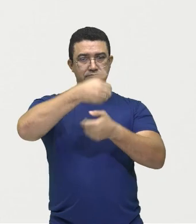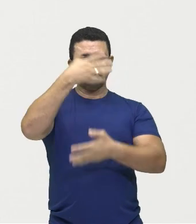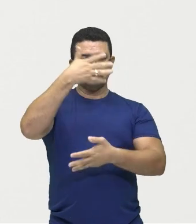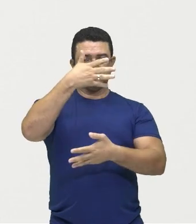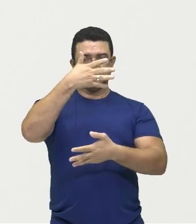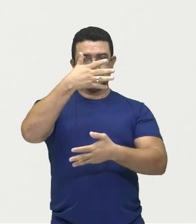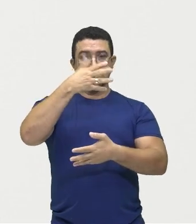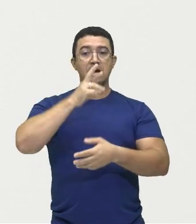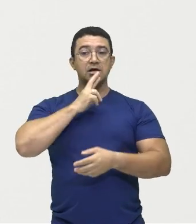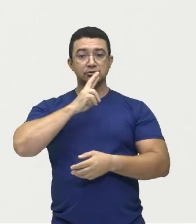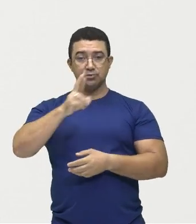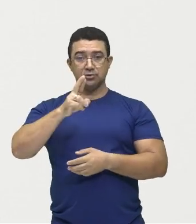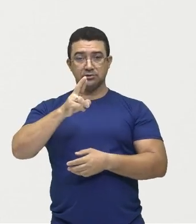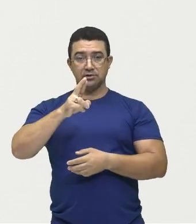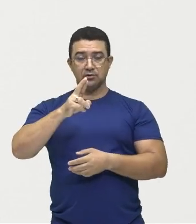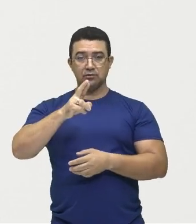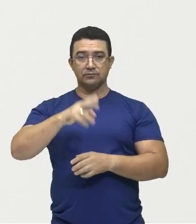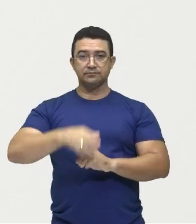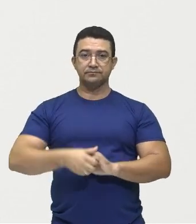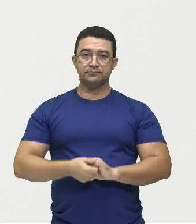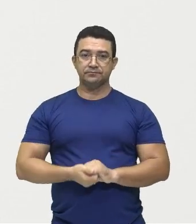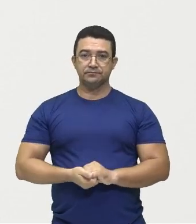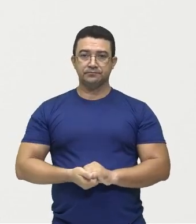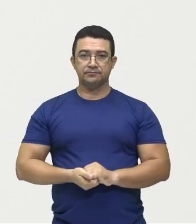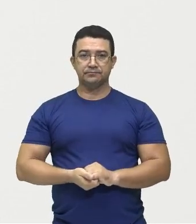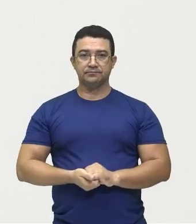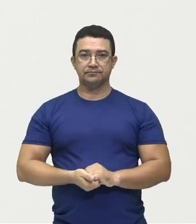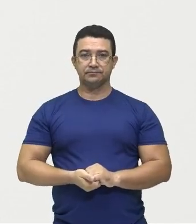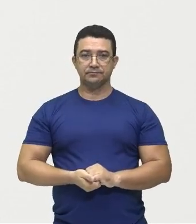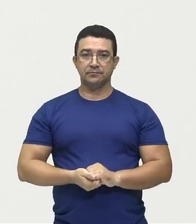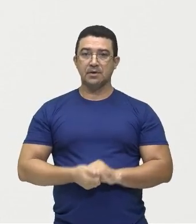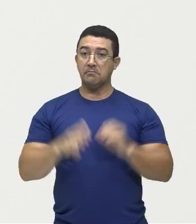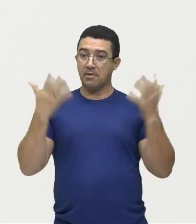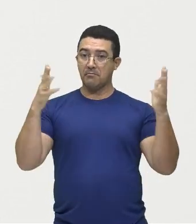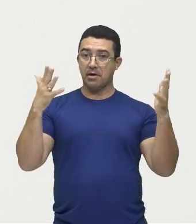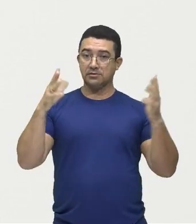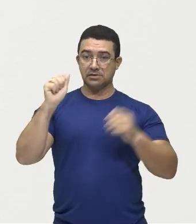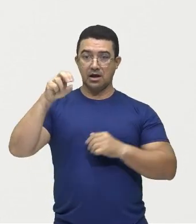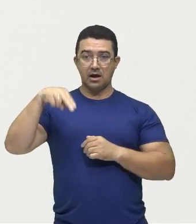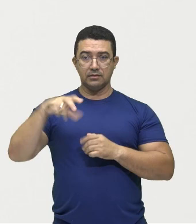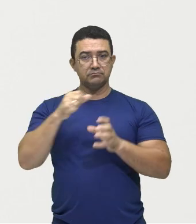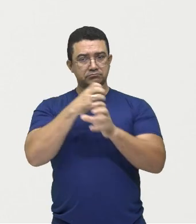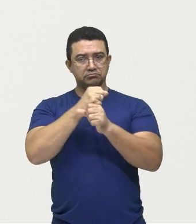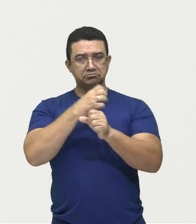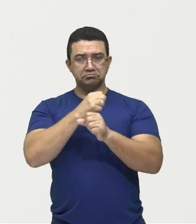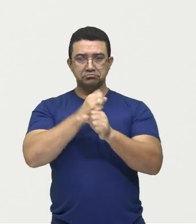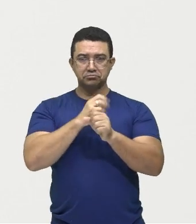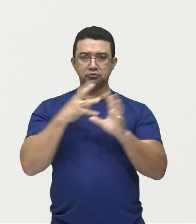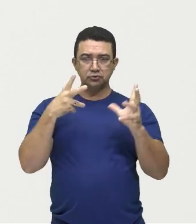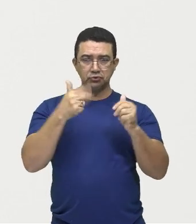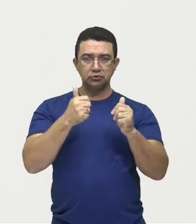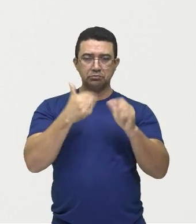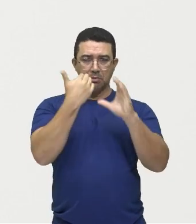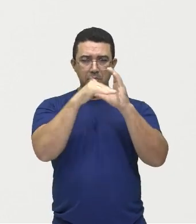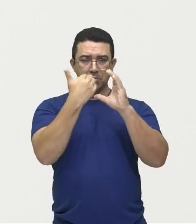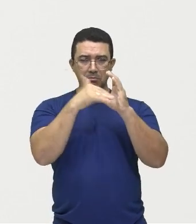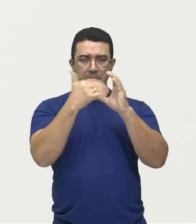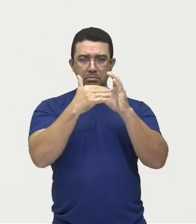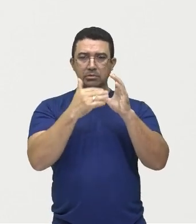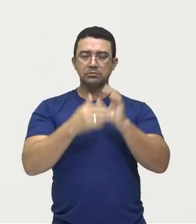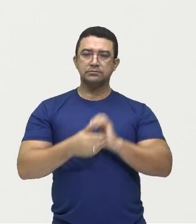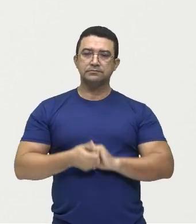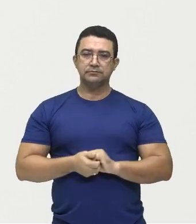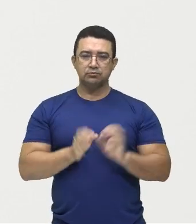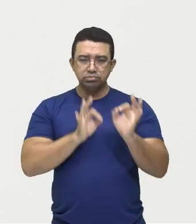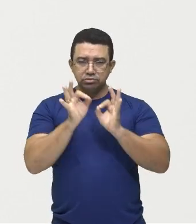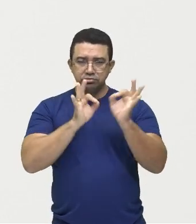número 29, ela colocou o cálculo todinho aqui, parabéns Ana Beatriz, tá? Ela colocou aqui todos os, ela fez